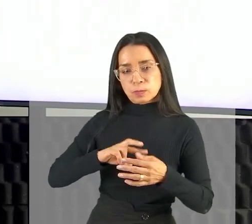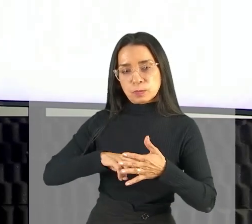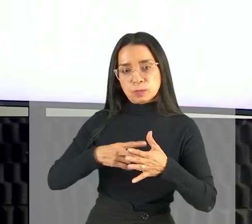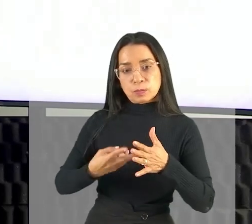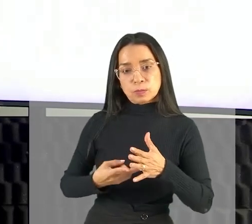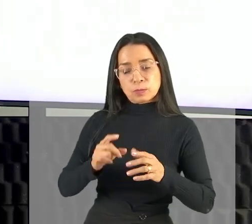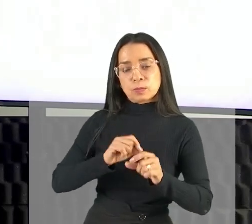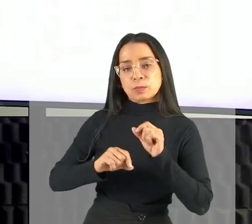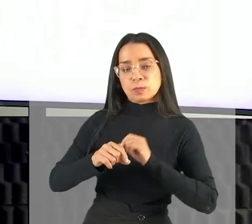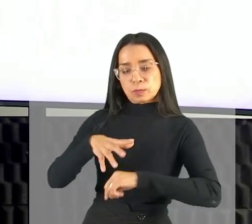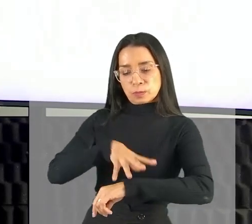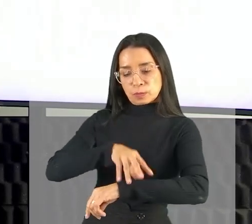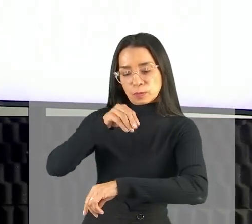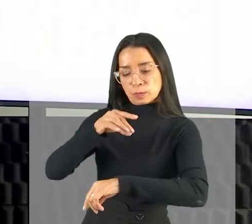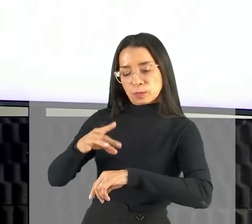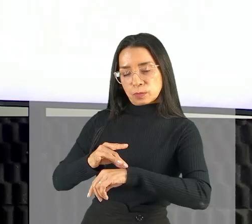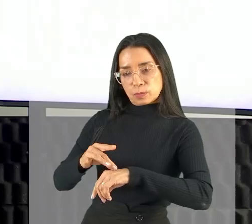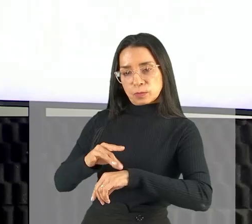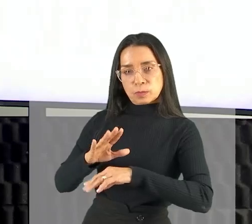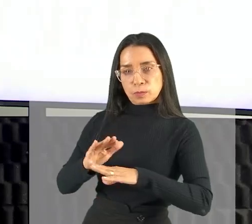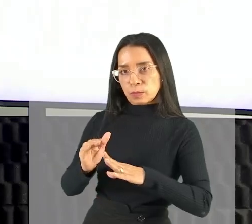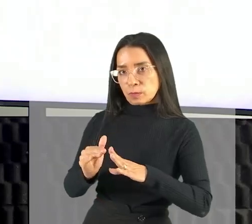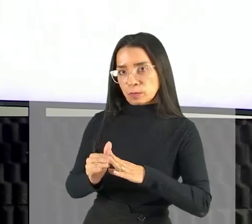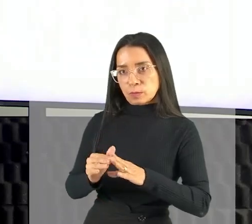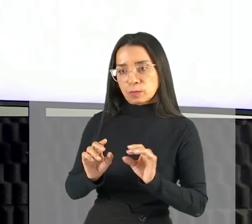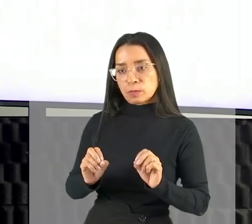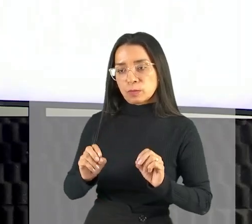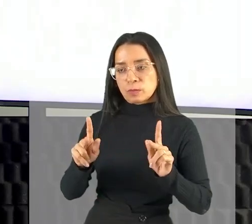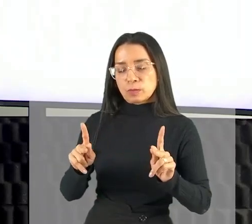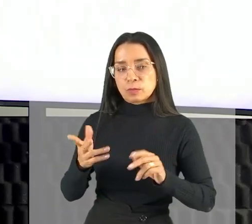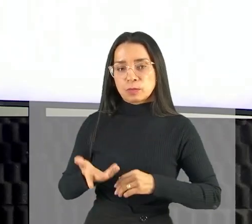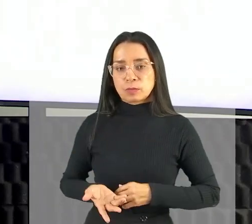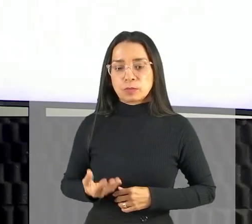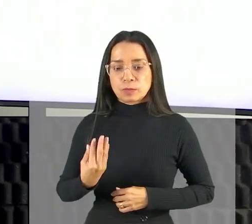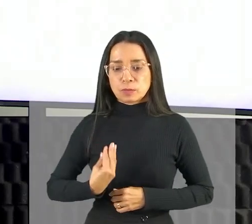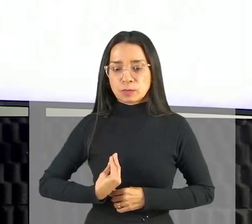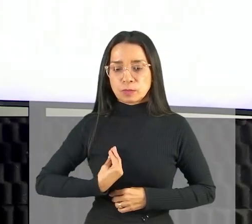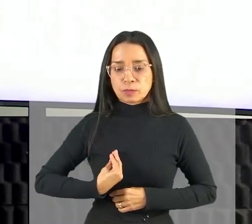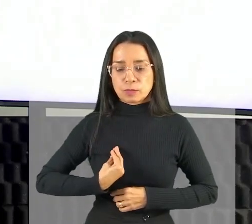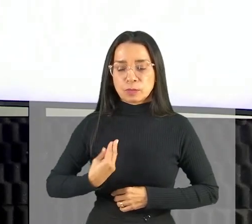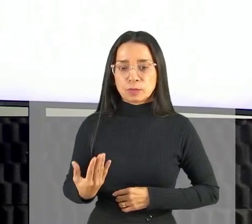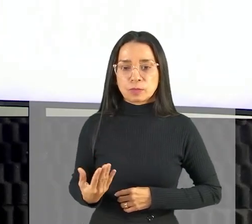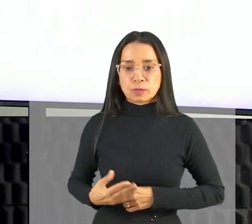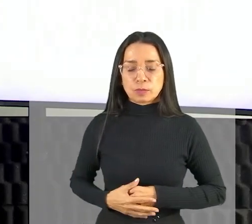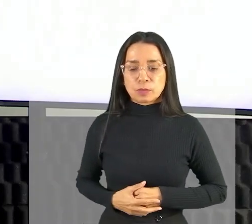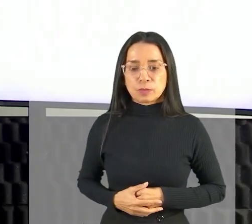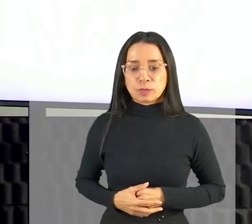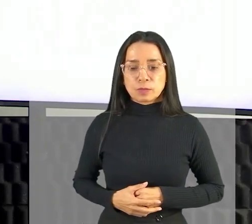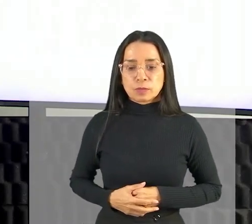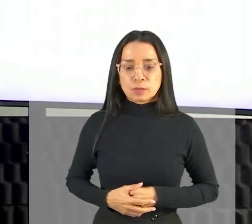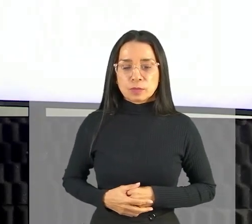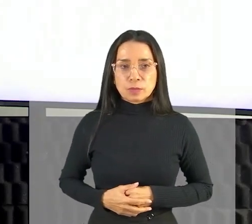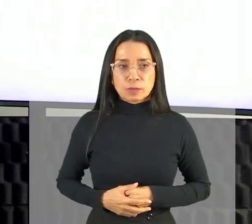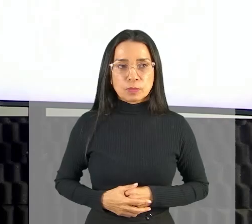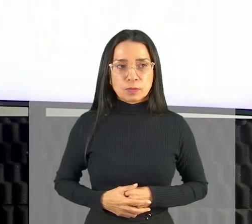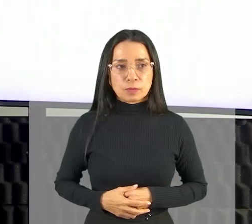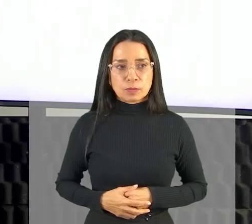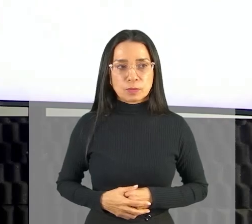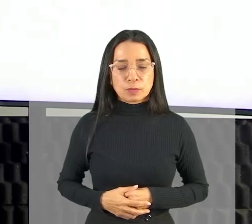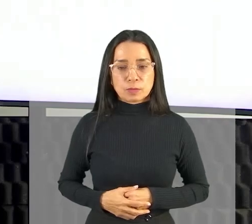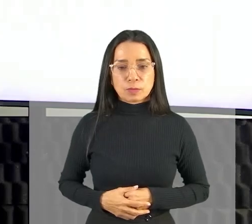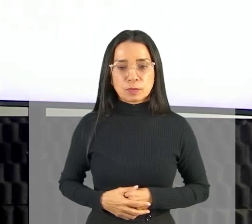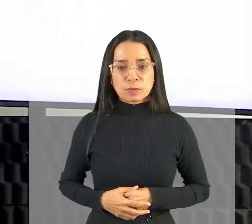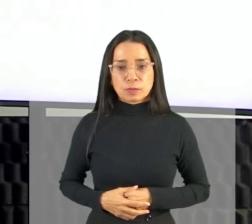pretos tem a pelagem preta e tudo ok quanto a viabilidade né de vida deles então vamos pra frente aqui vê que a